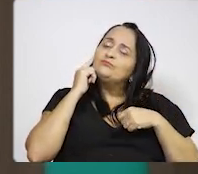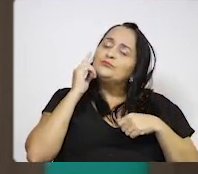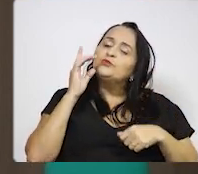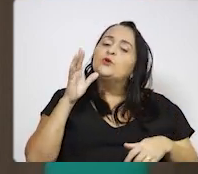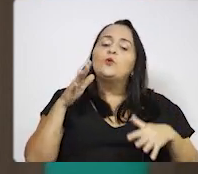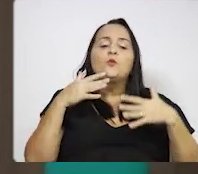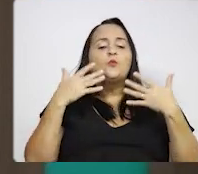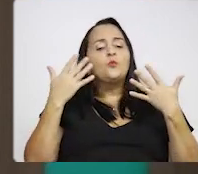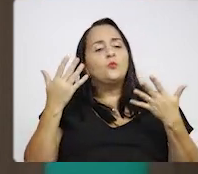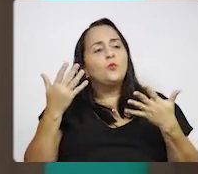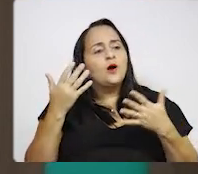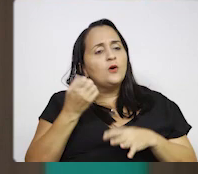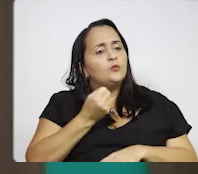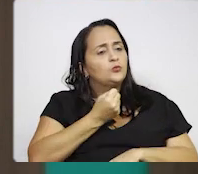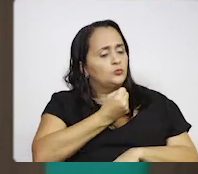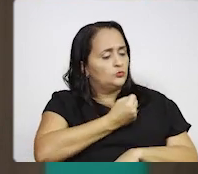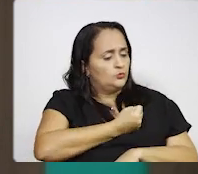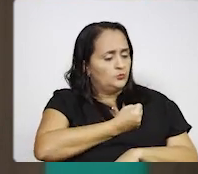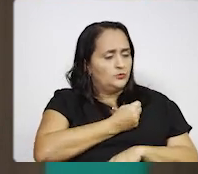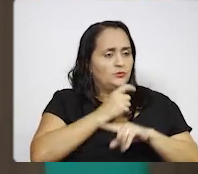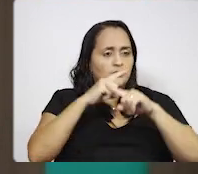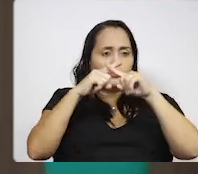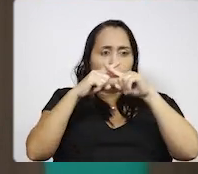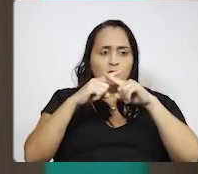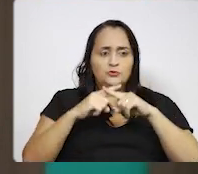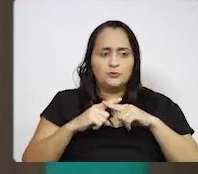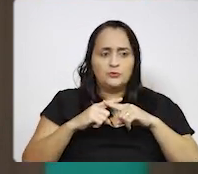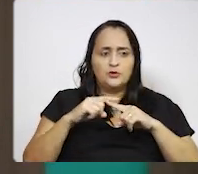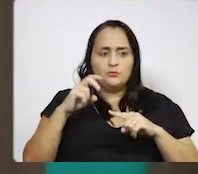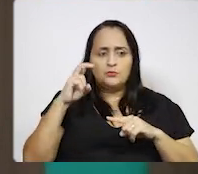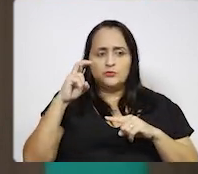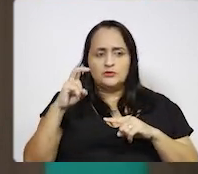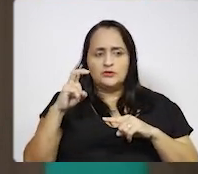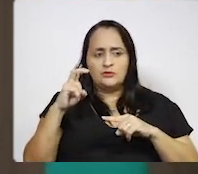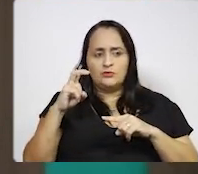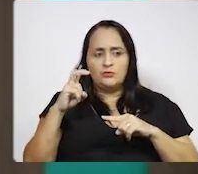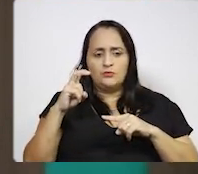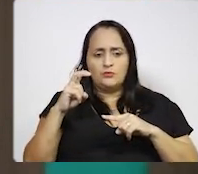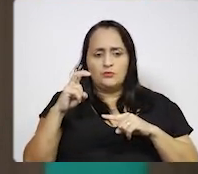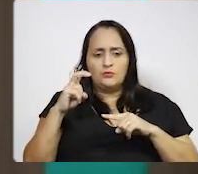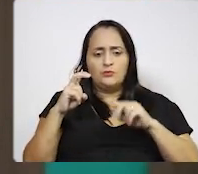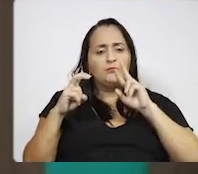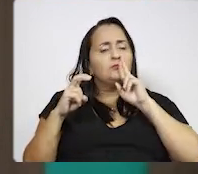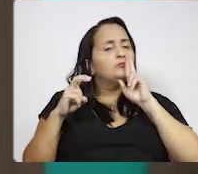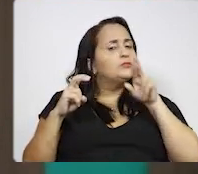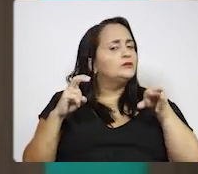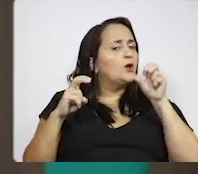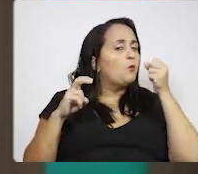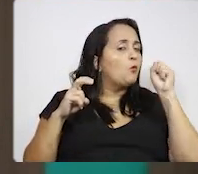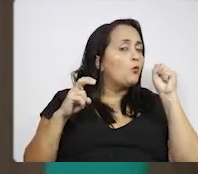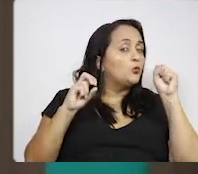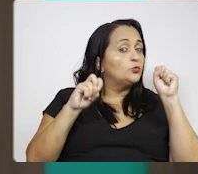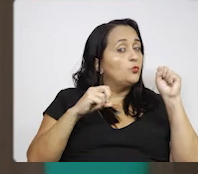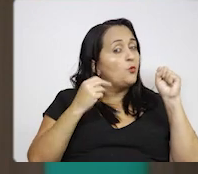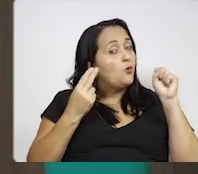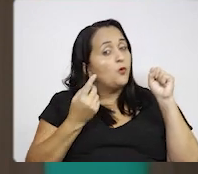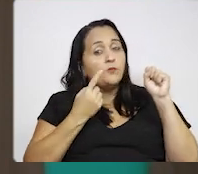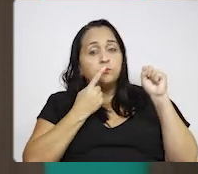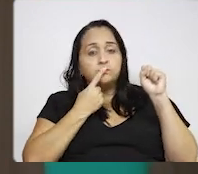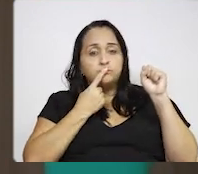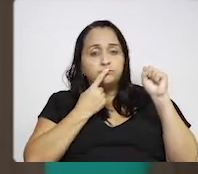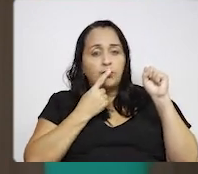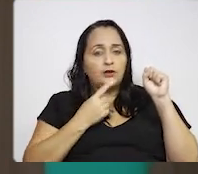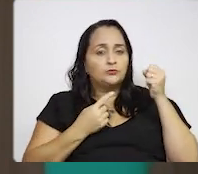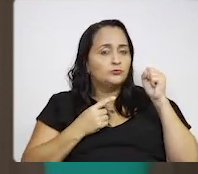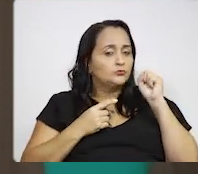eu boto aqui, né? Que eu multiplico por 5 para dar 8 ou um número perto de 8? Será que se